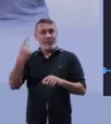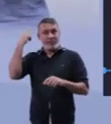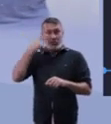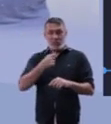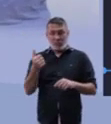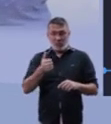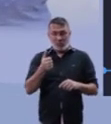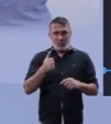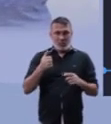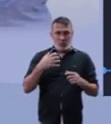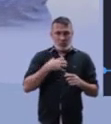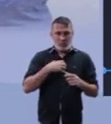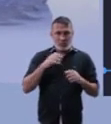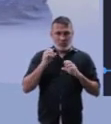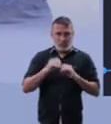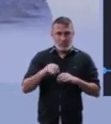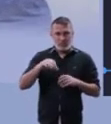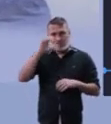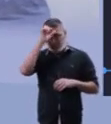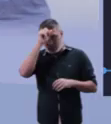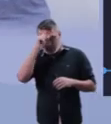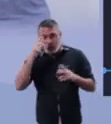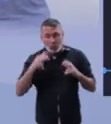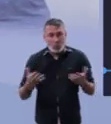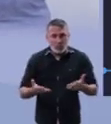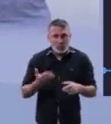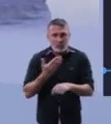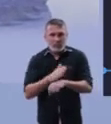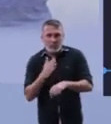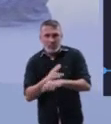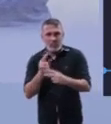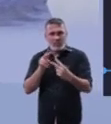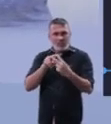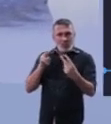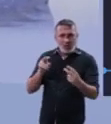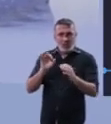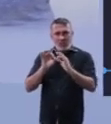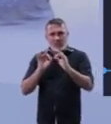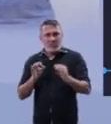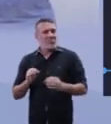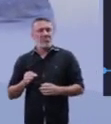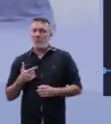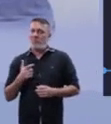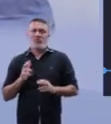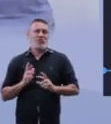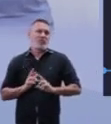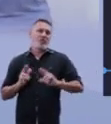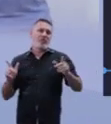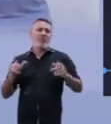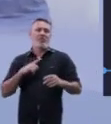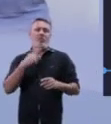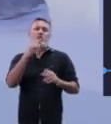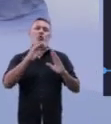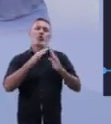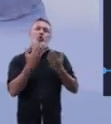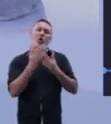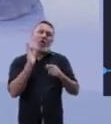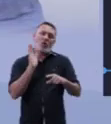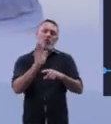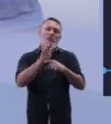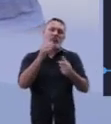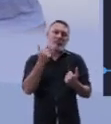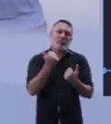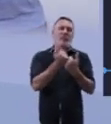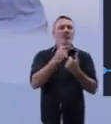tinham uma aula igual vocês estão tendo hoje, com todo o preparo, mesmo que online, mesmo que à distância, mas vocês têm um amparo da